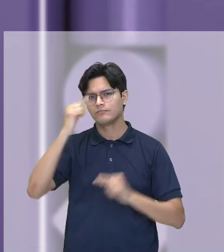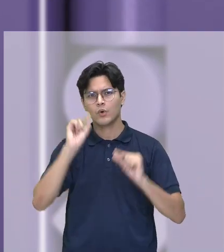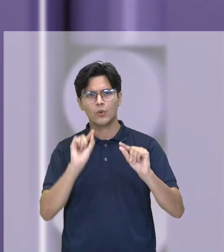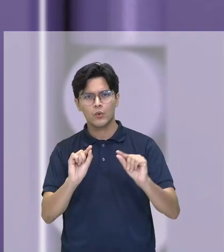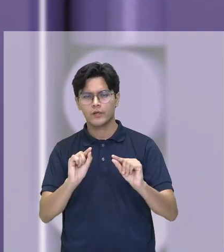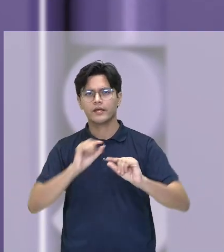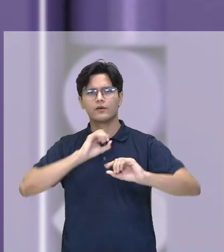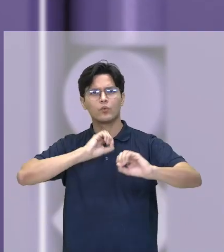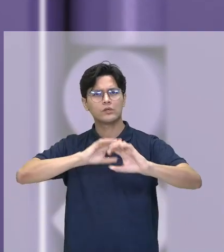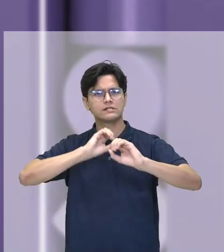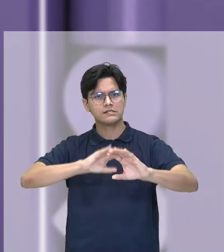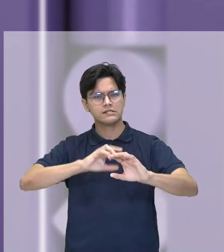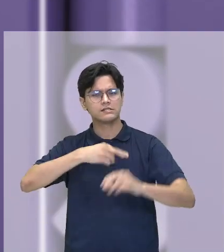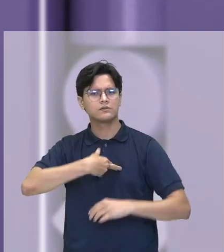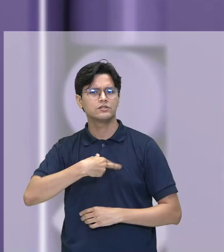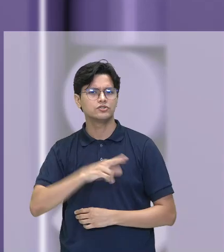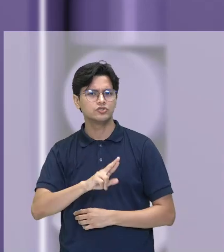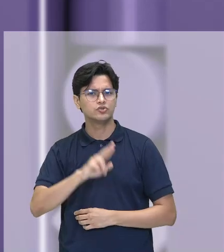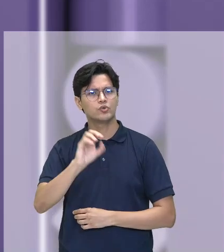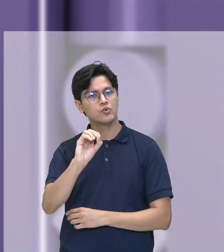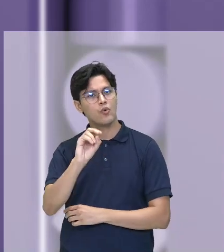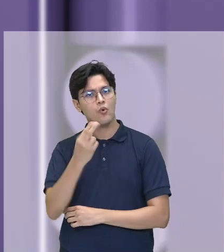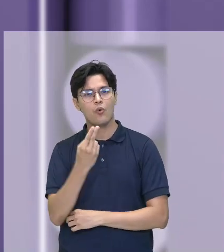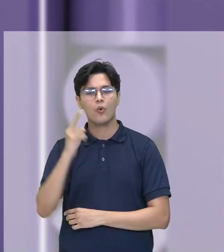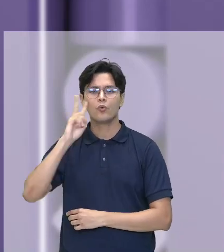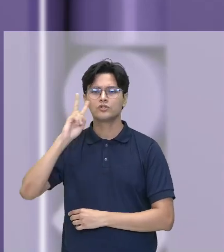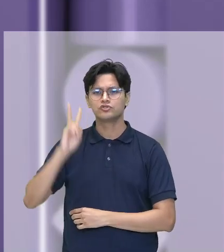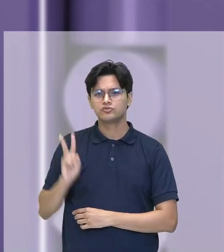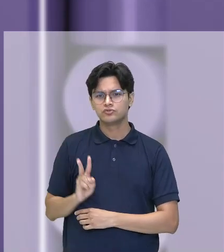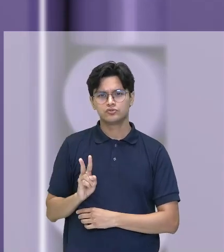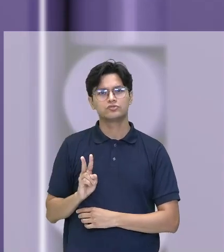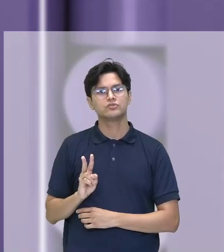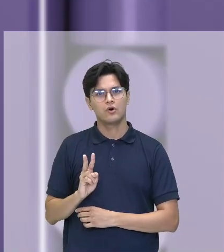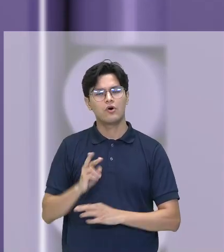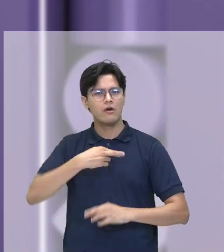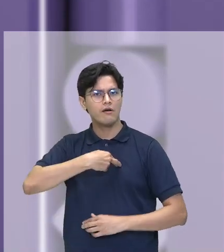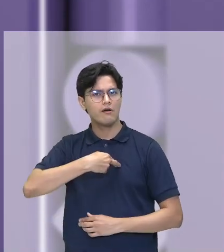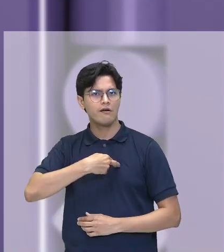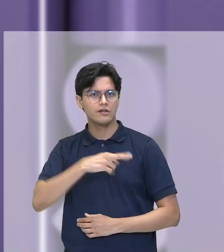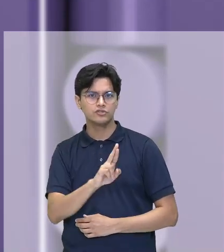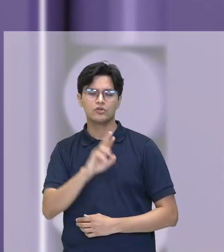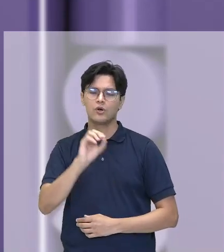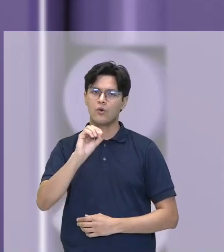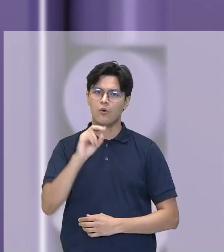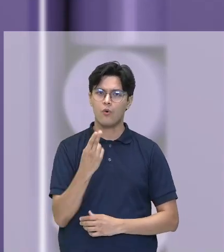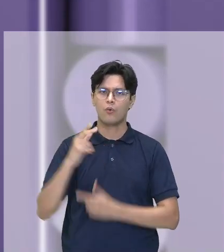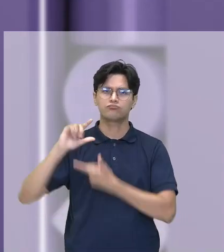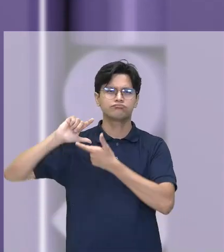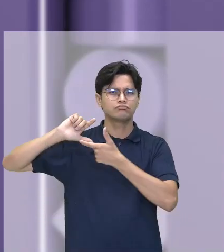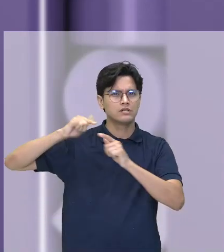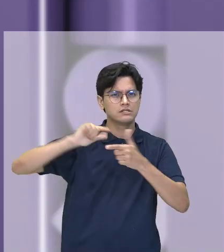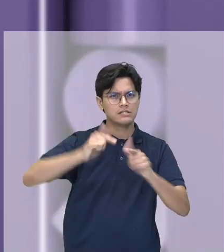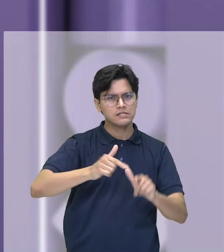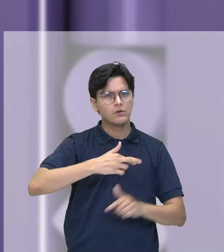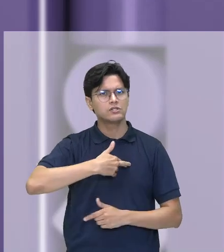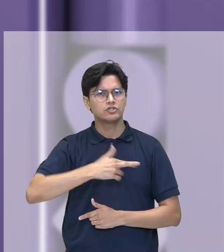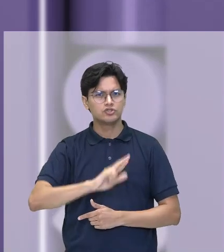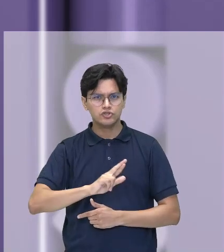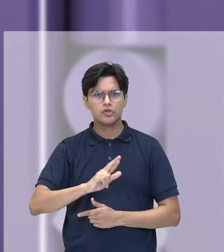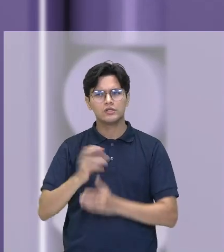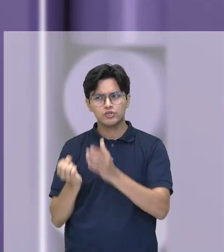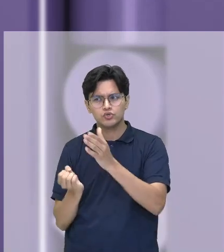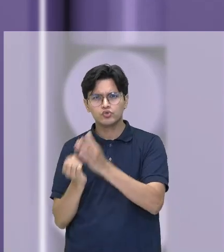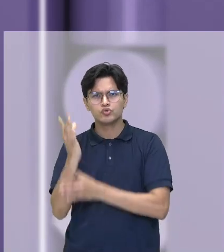ensinamento religioso, ou uma história religiosa, ou uma tradição veio de muito longe,